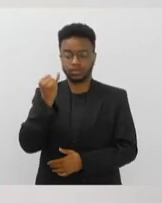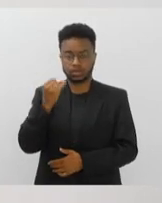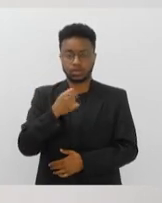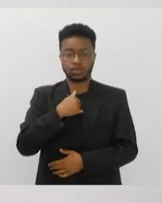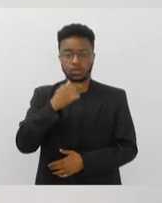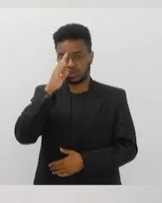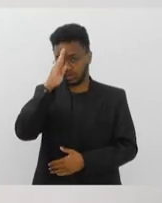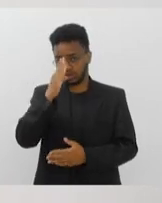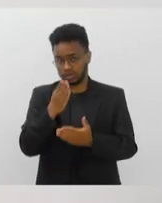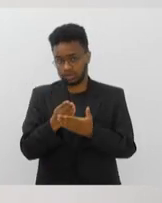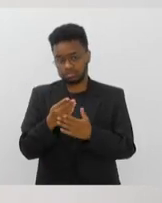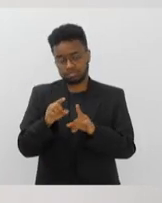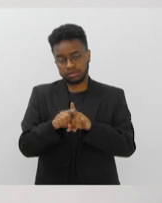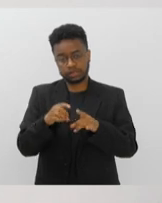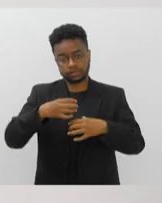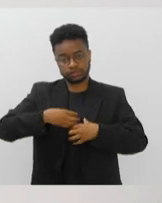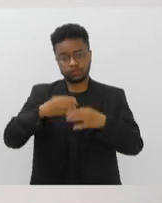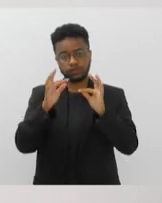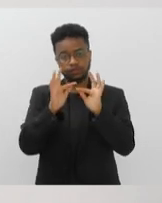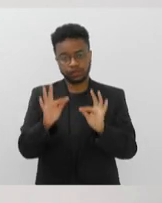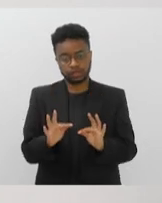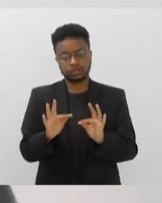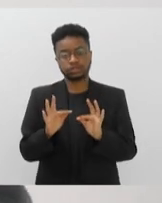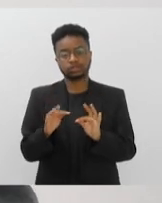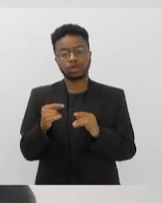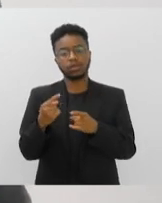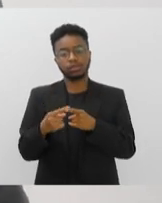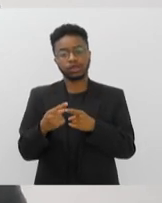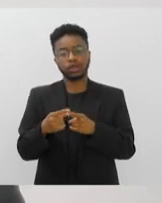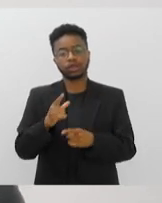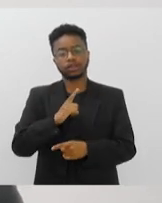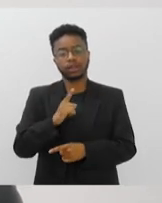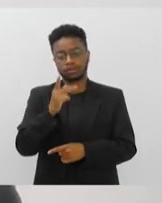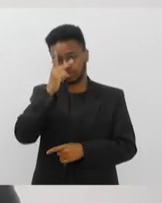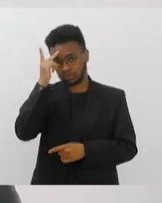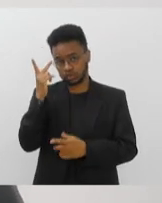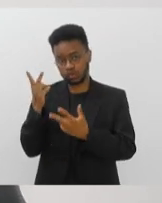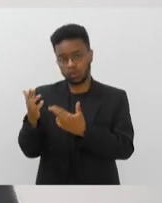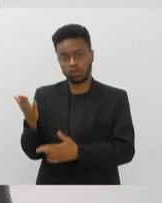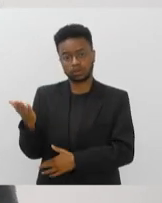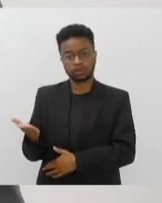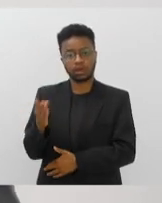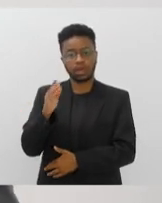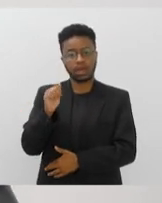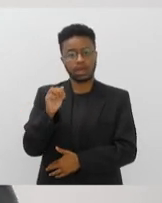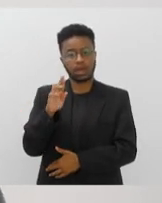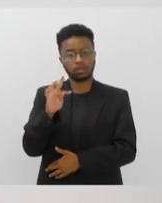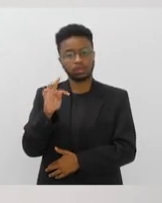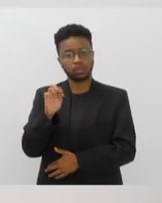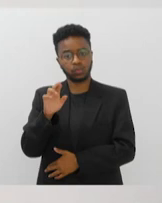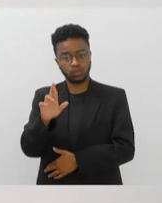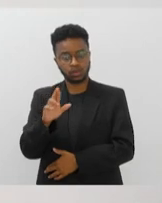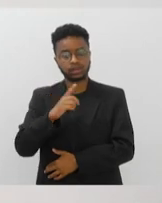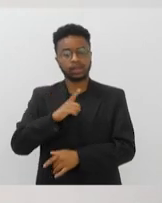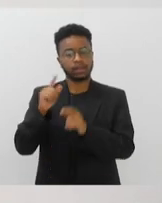gosto fico muito feliz eh de ter alguém como o Dr Artur aqui à mesa que é um técnico capacitado para a gente